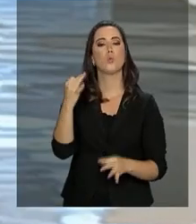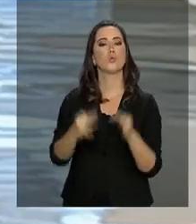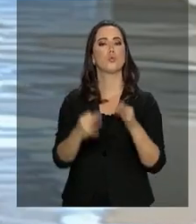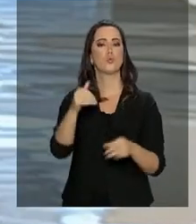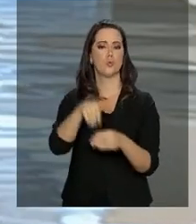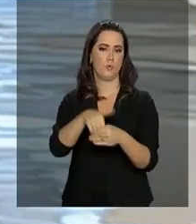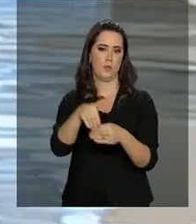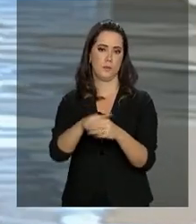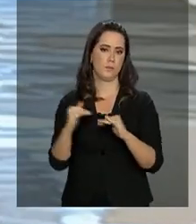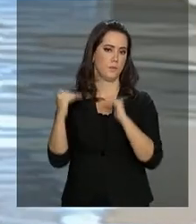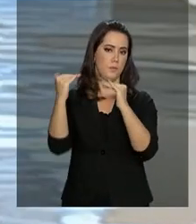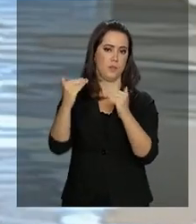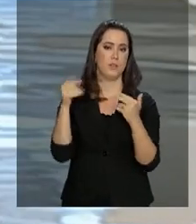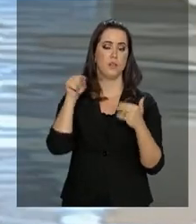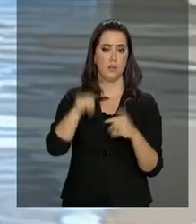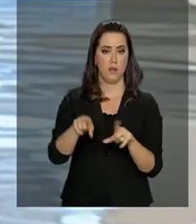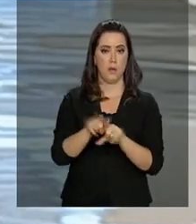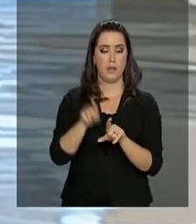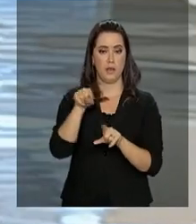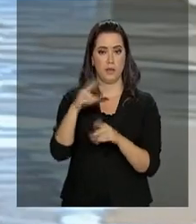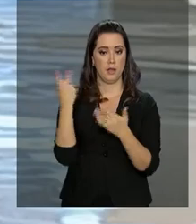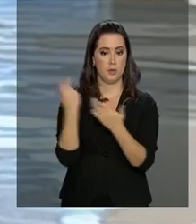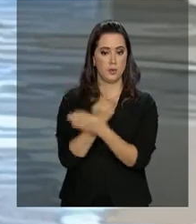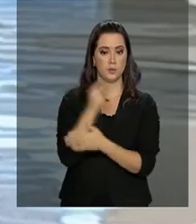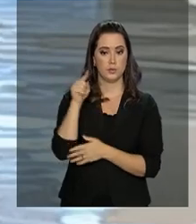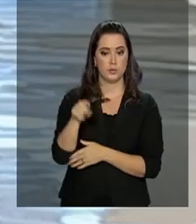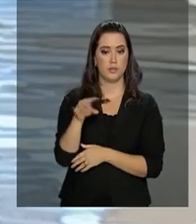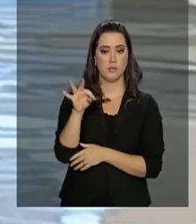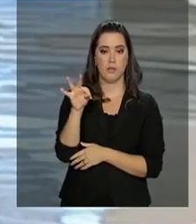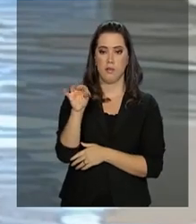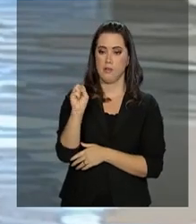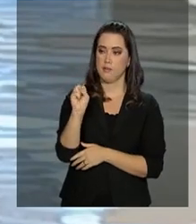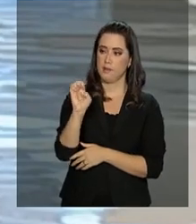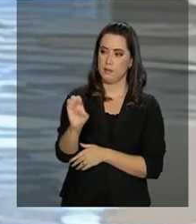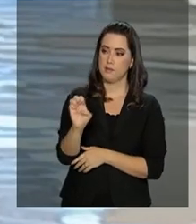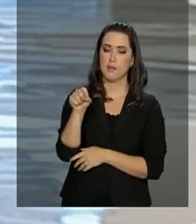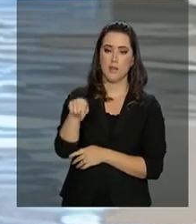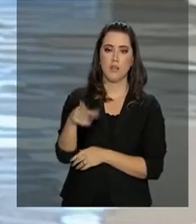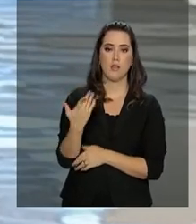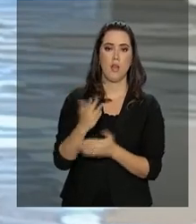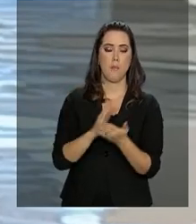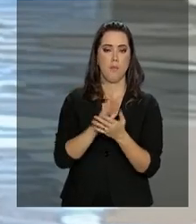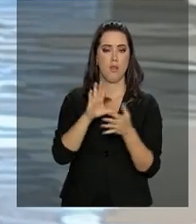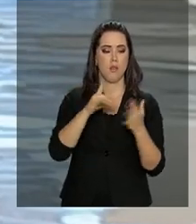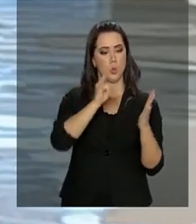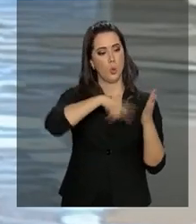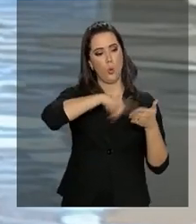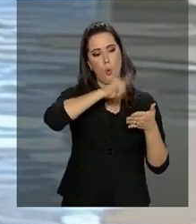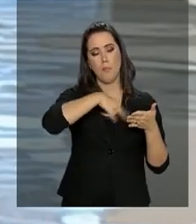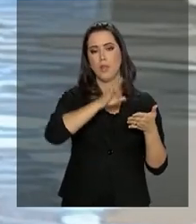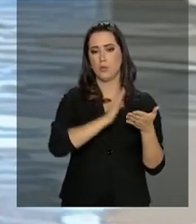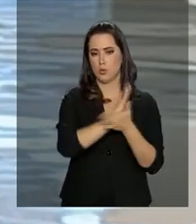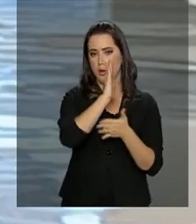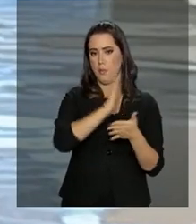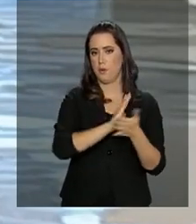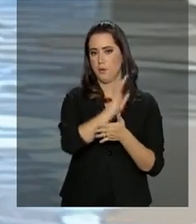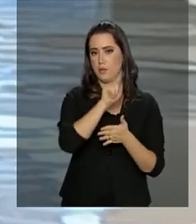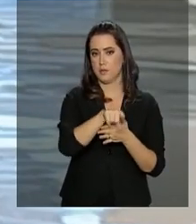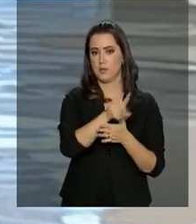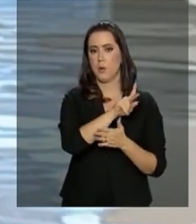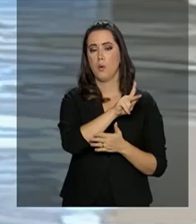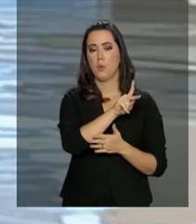cerimônia, nessa sessão solene, no plenário do TSE, serão diplomados o presidente Jair Bolsonaro, presidente eleito, e o seu